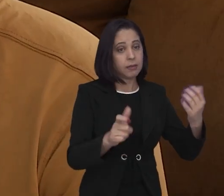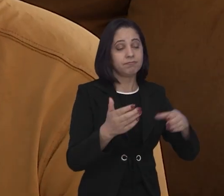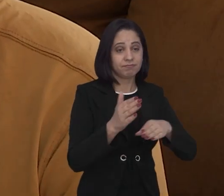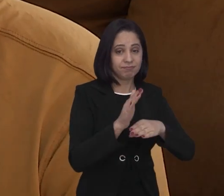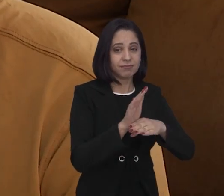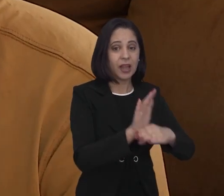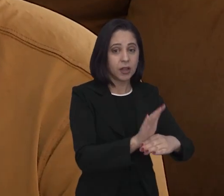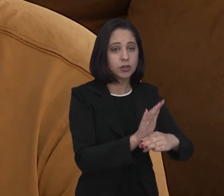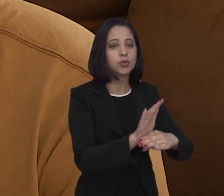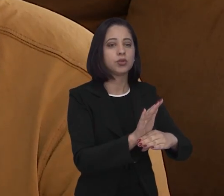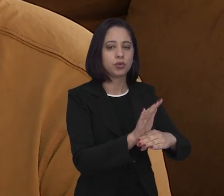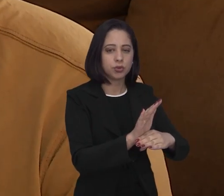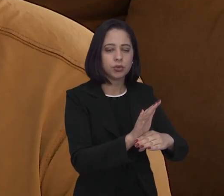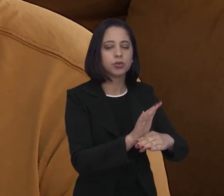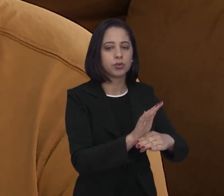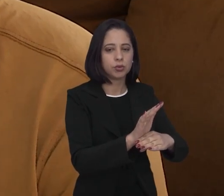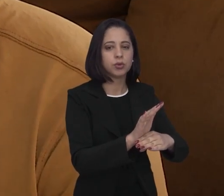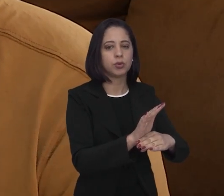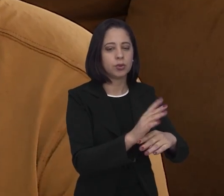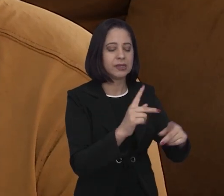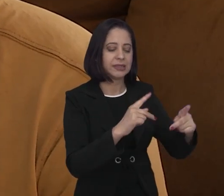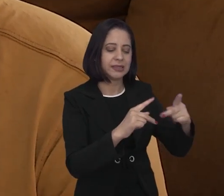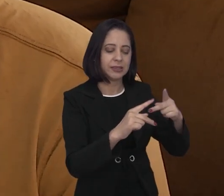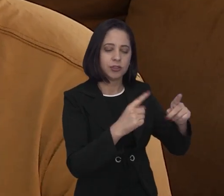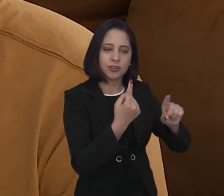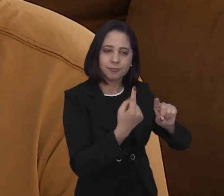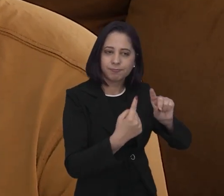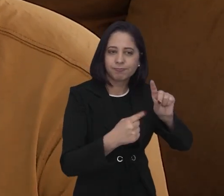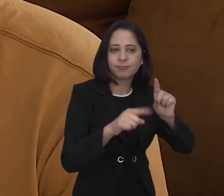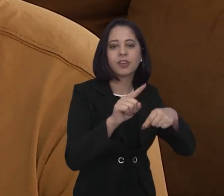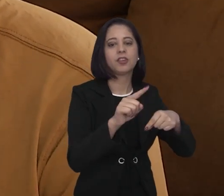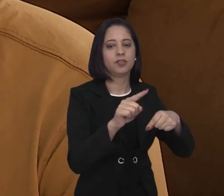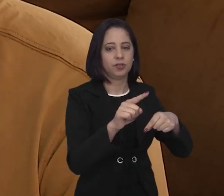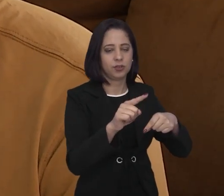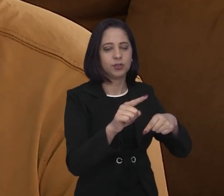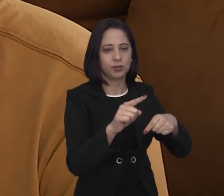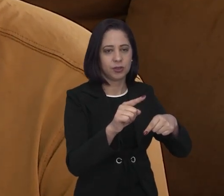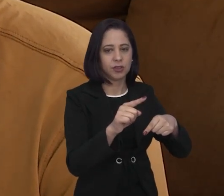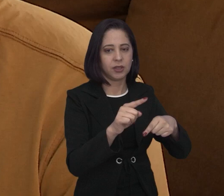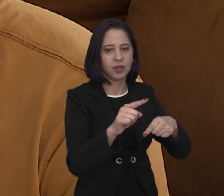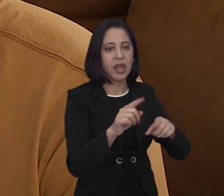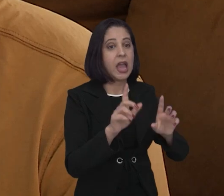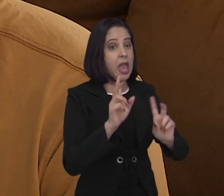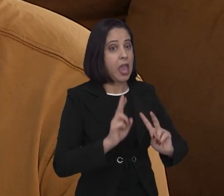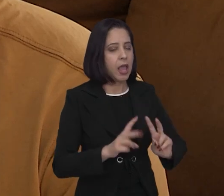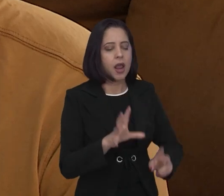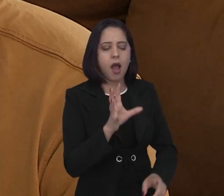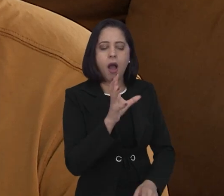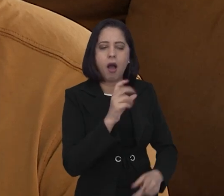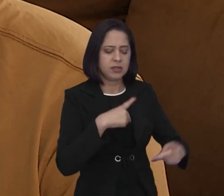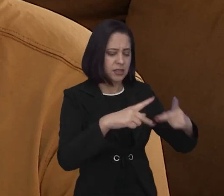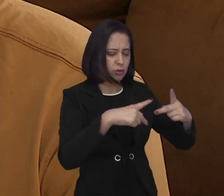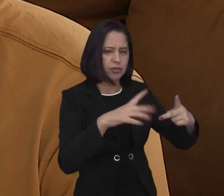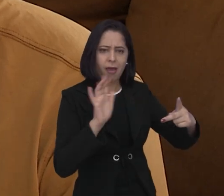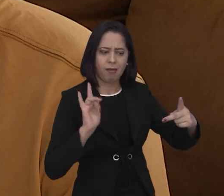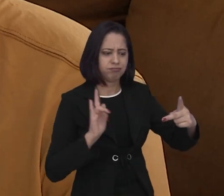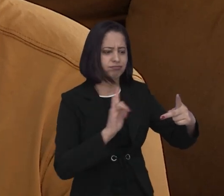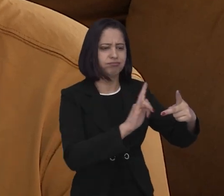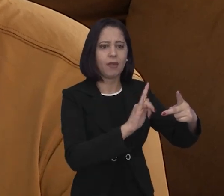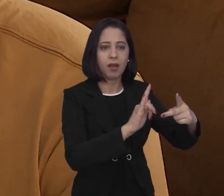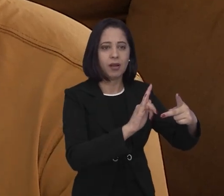contribuindo da forma que ele podia, né, pelo engrandecimento da cidade, um apaixonado por São